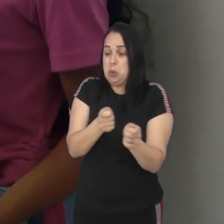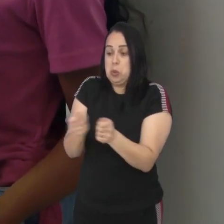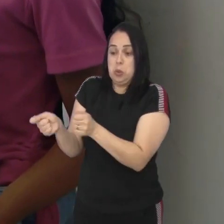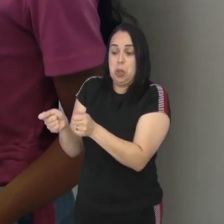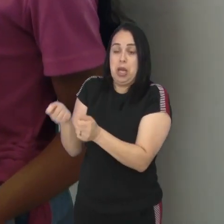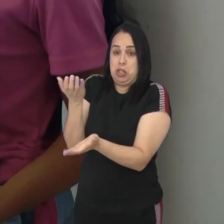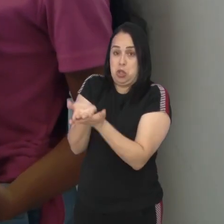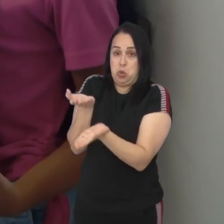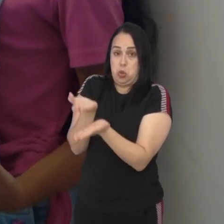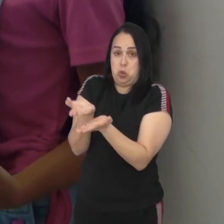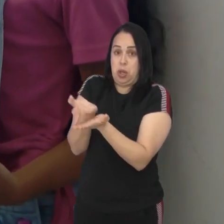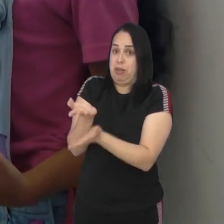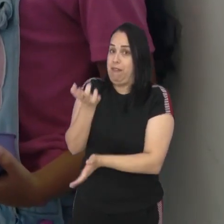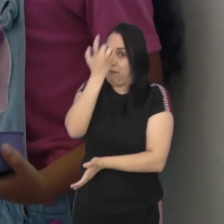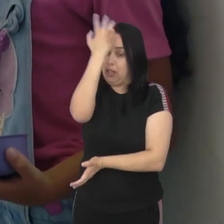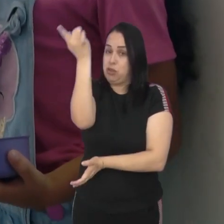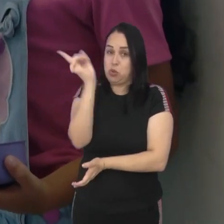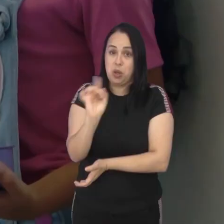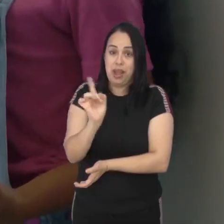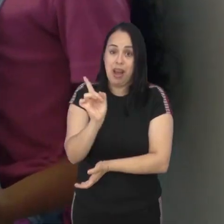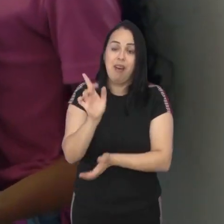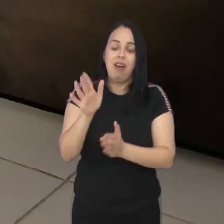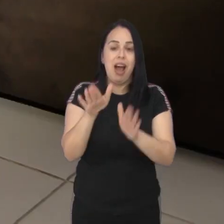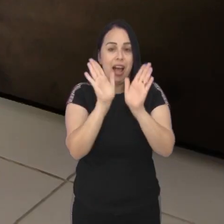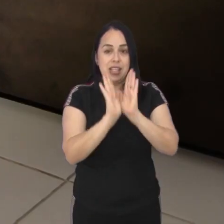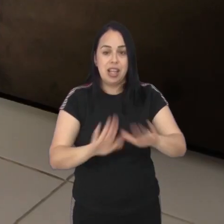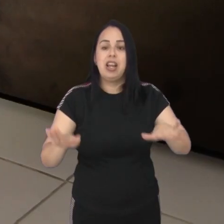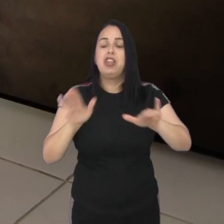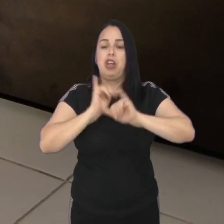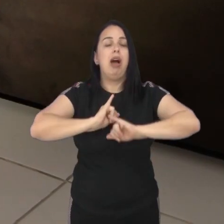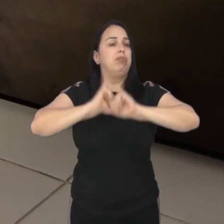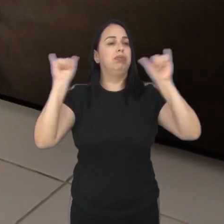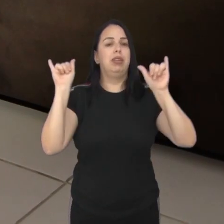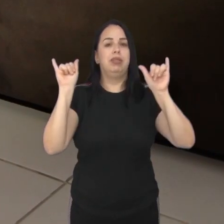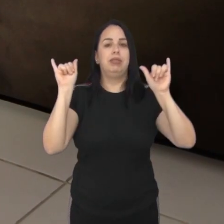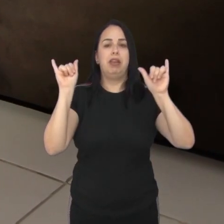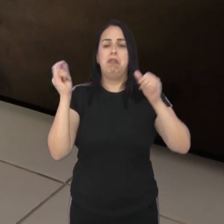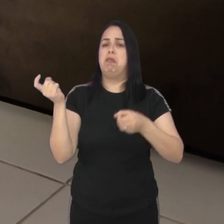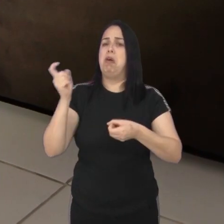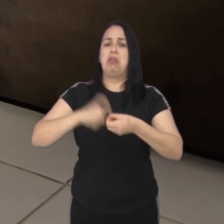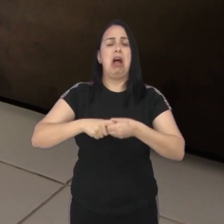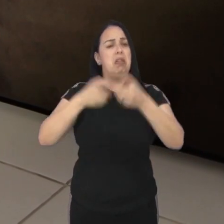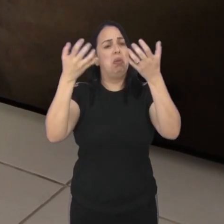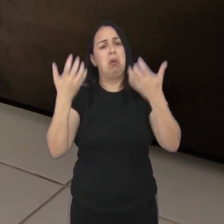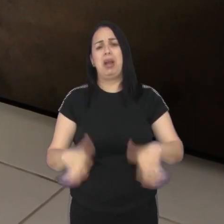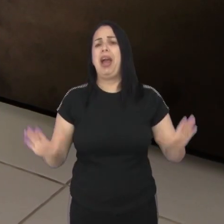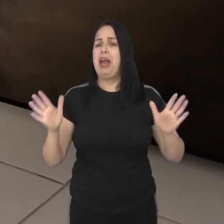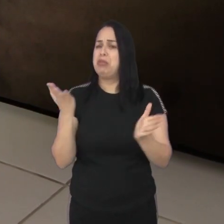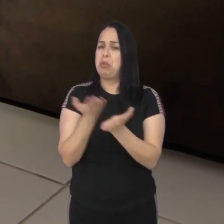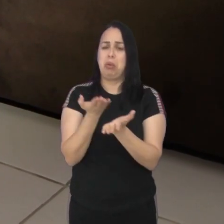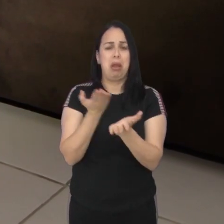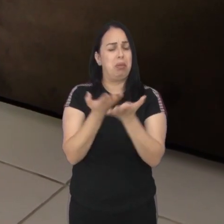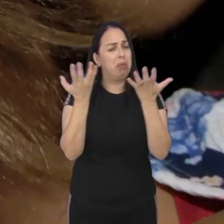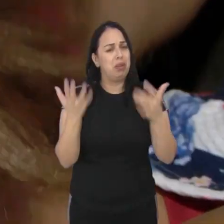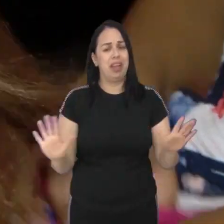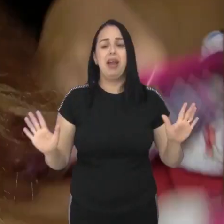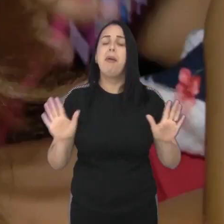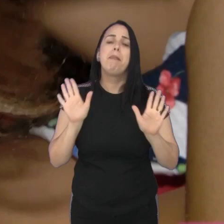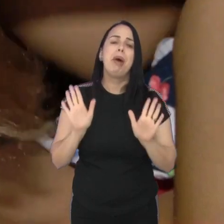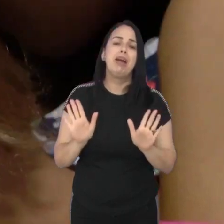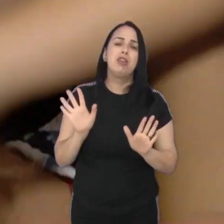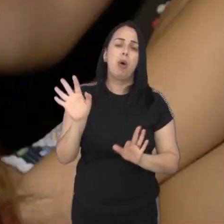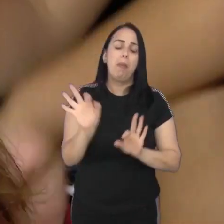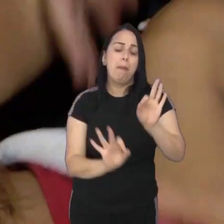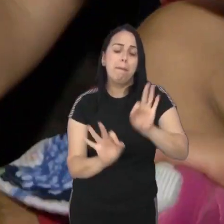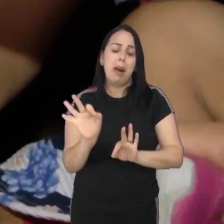e cheia de obrigações escolares não é fácil. As crianças já anunciaram, não querem voltar para a sala de aula. Mas